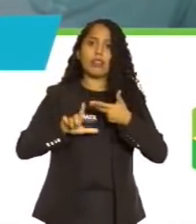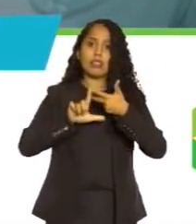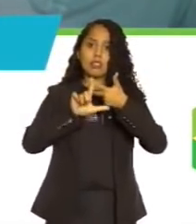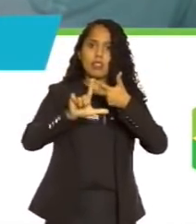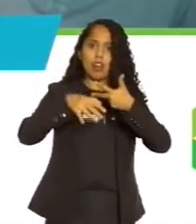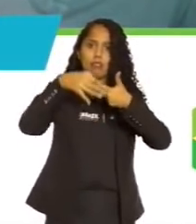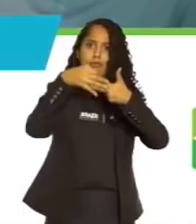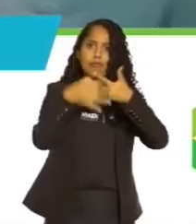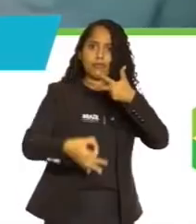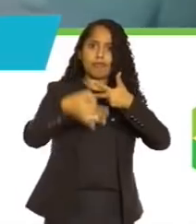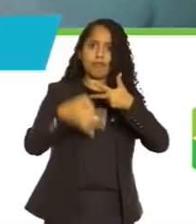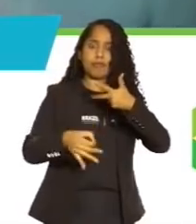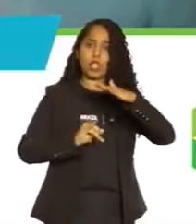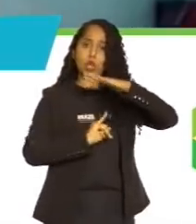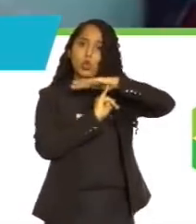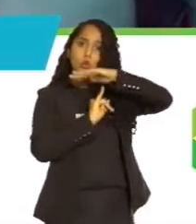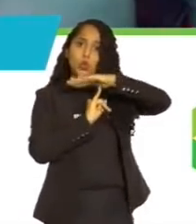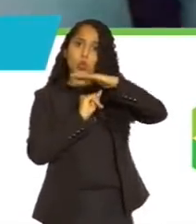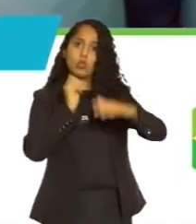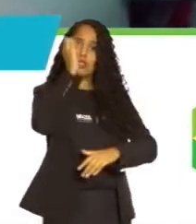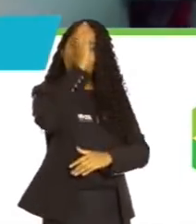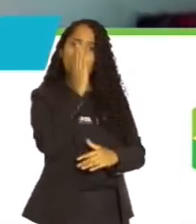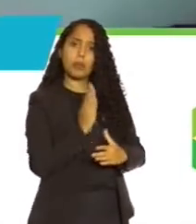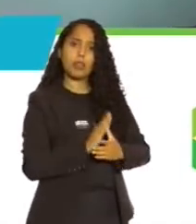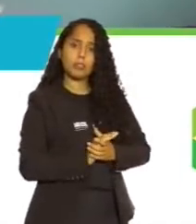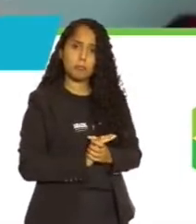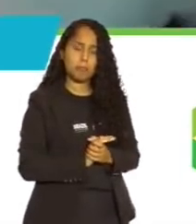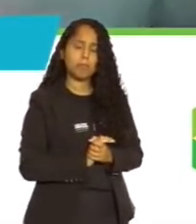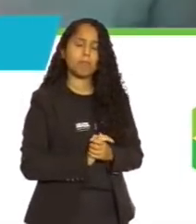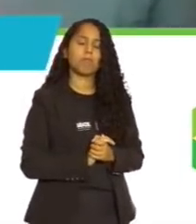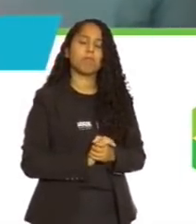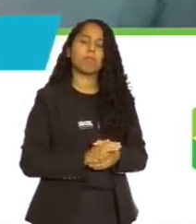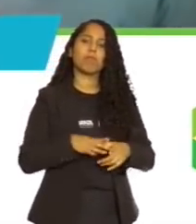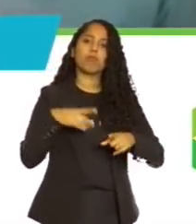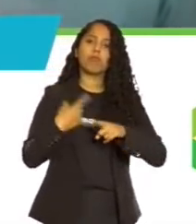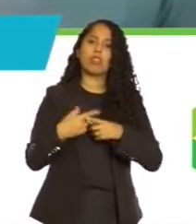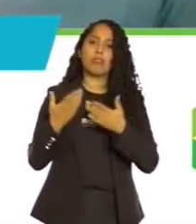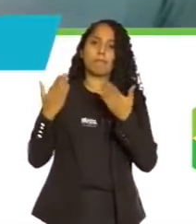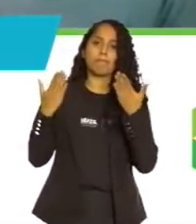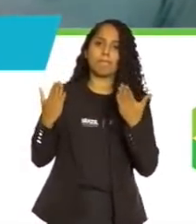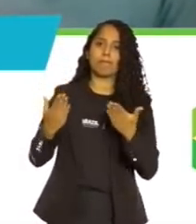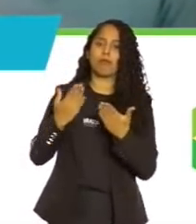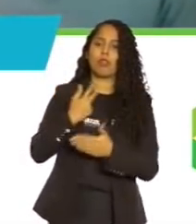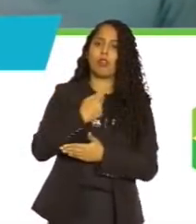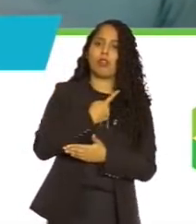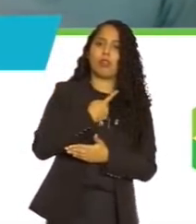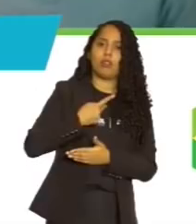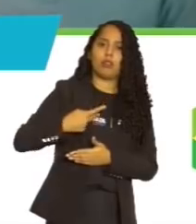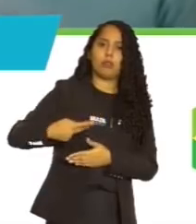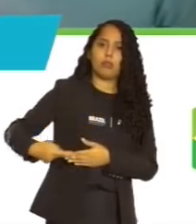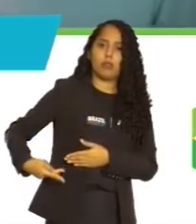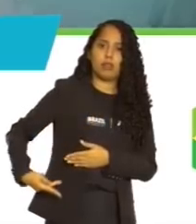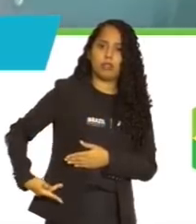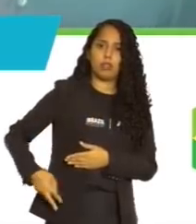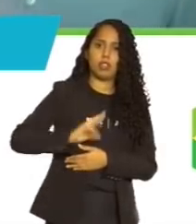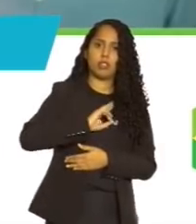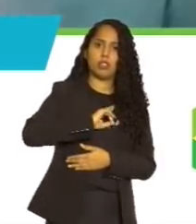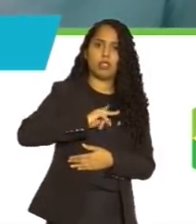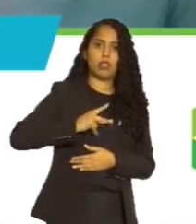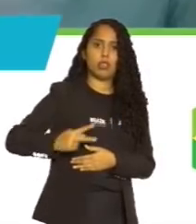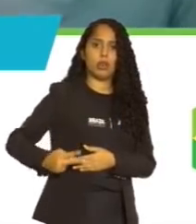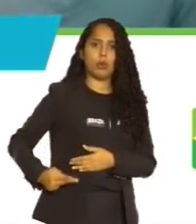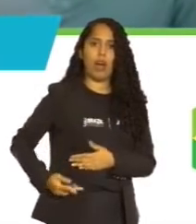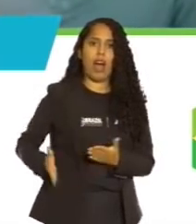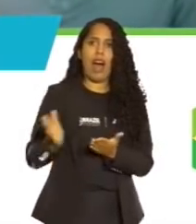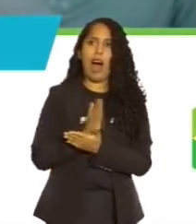as instituições do Brasil e um presidente da República, o tal mito, que